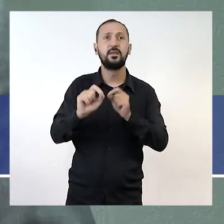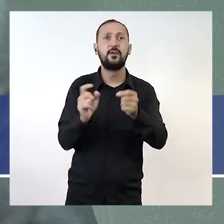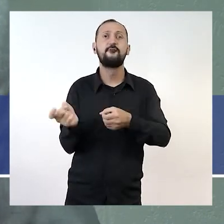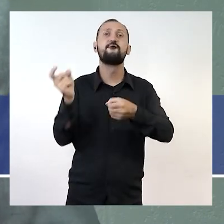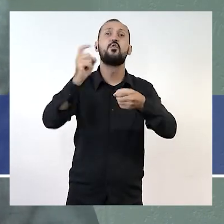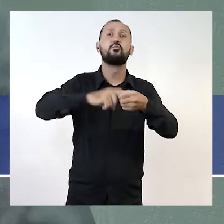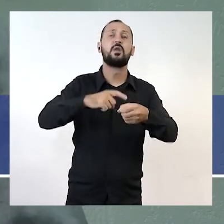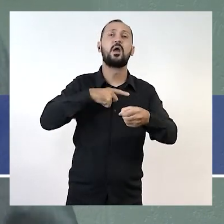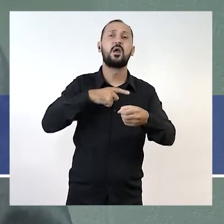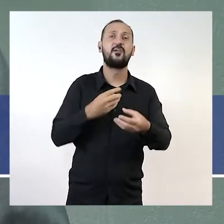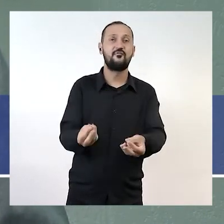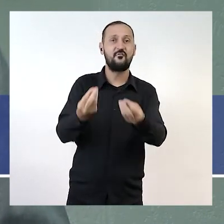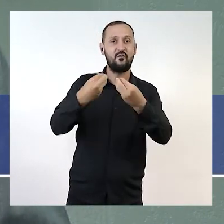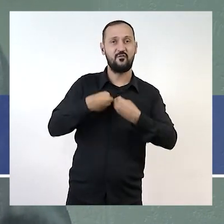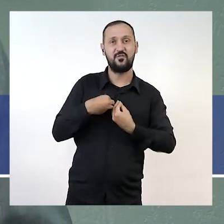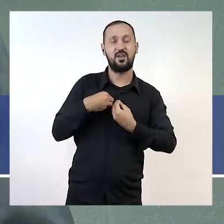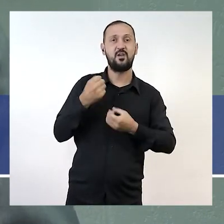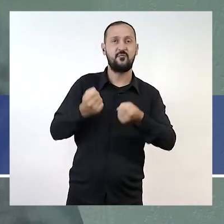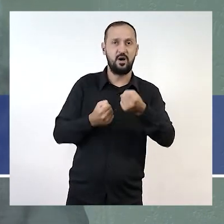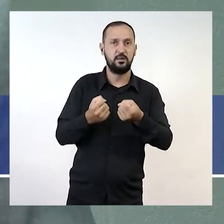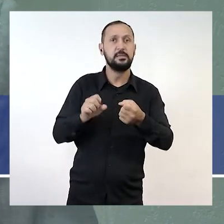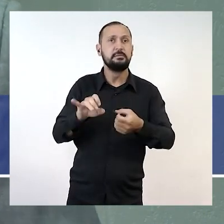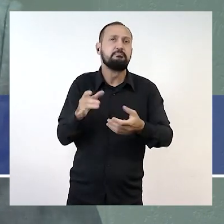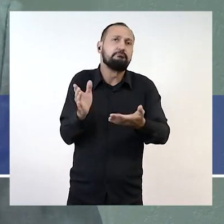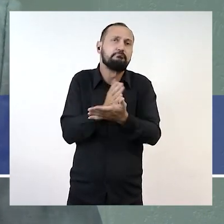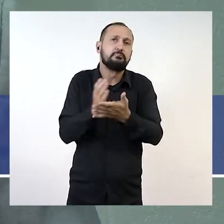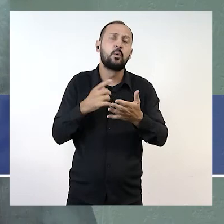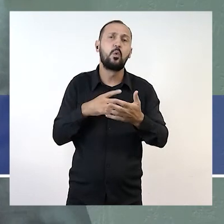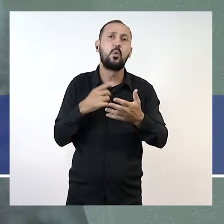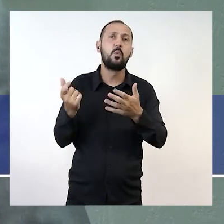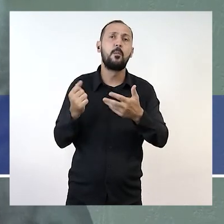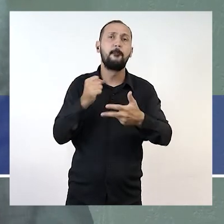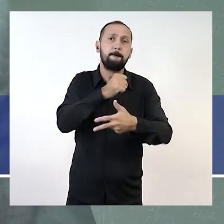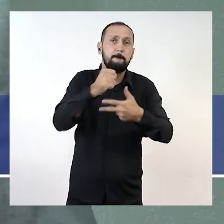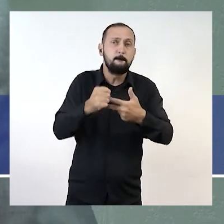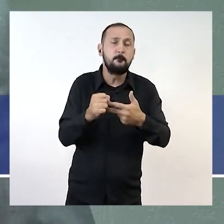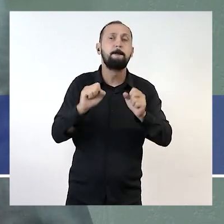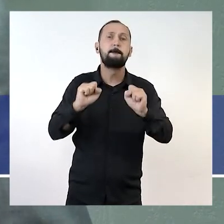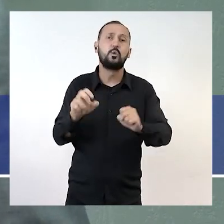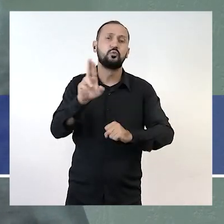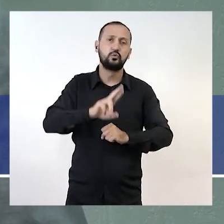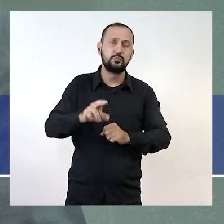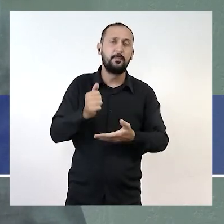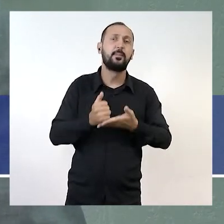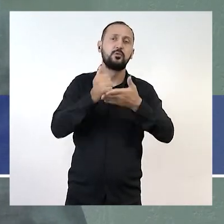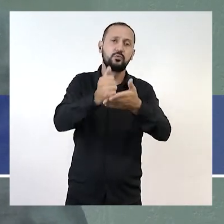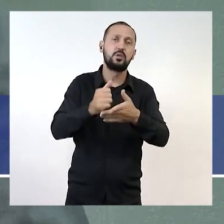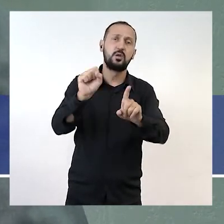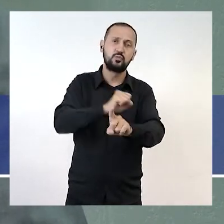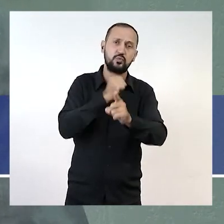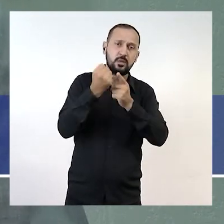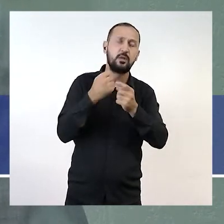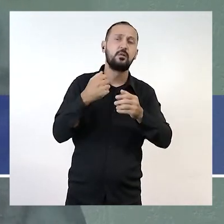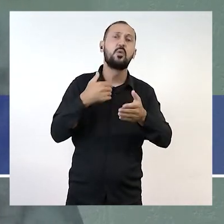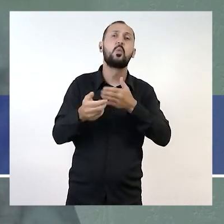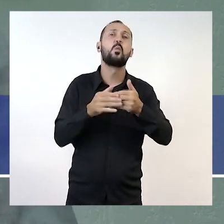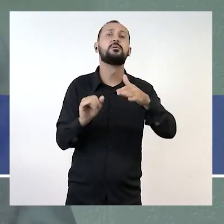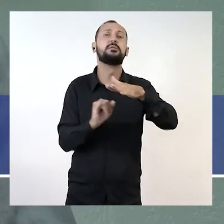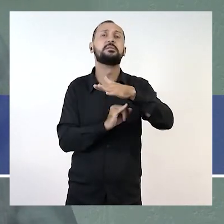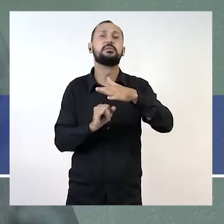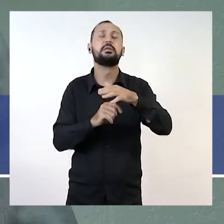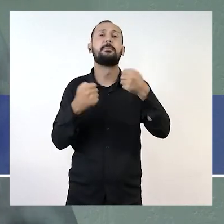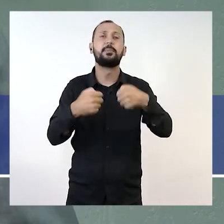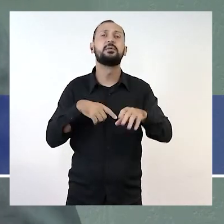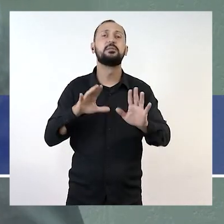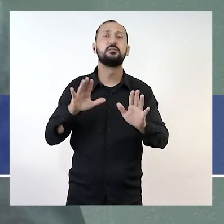e recuperar seu veículo. Se isso não acontecer, que o poder público, os órgãos públicos possam utilizar em prol da sociedade, tantas entidades que